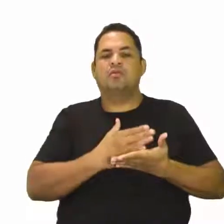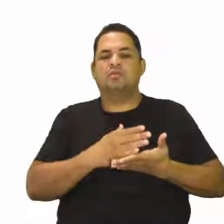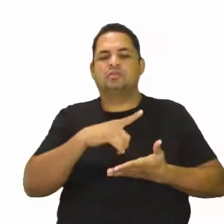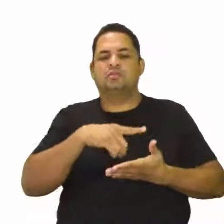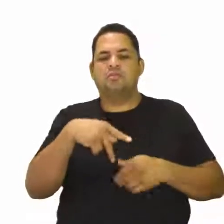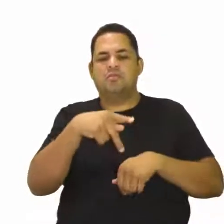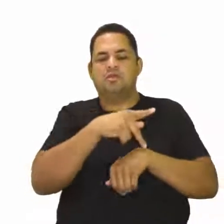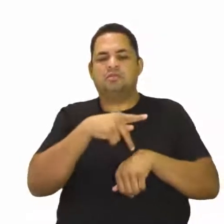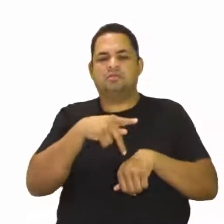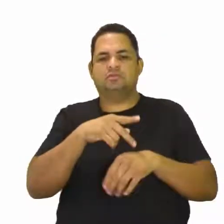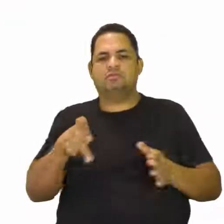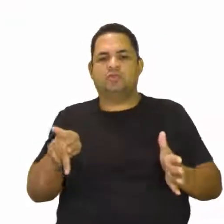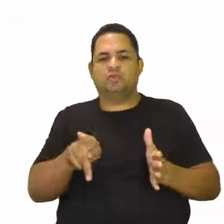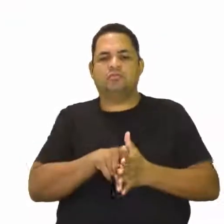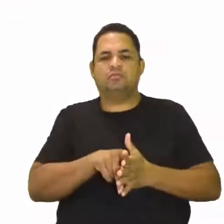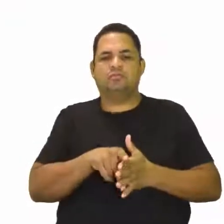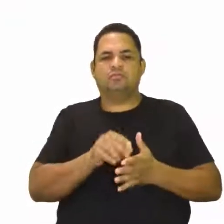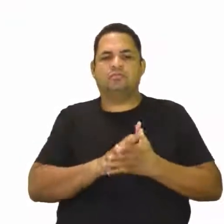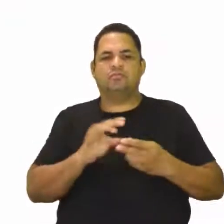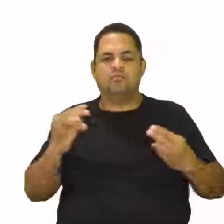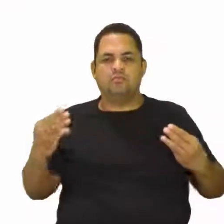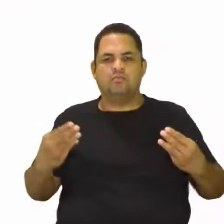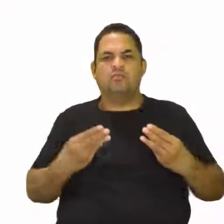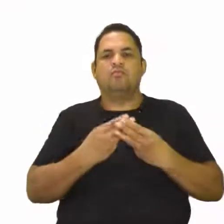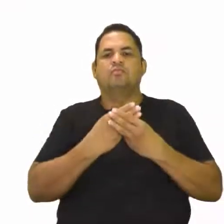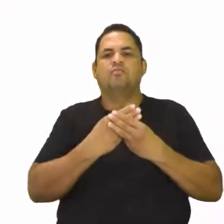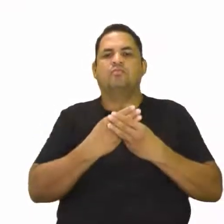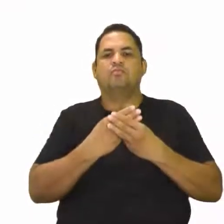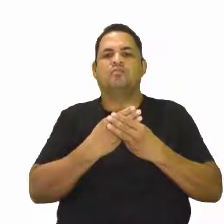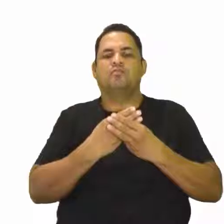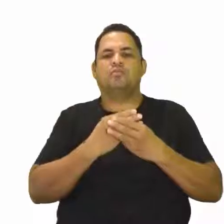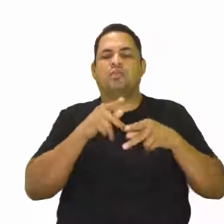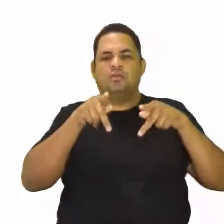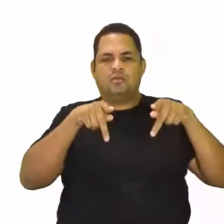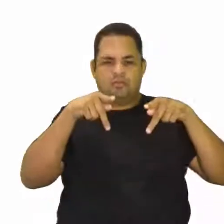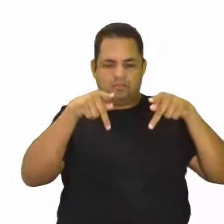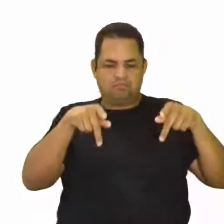país próprio. Os judeus, que era um povo